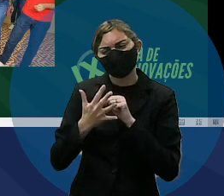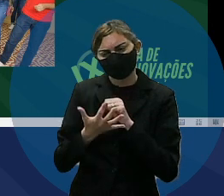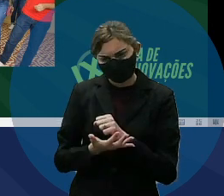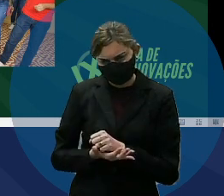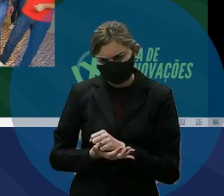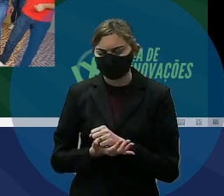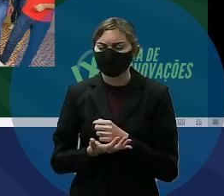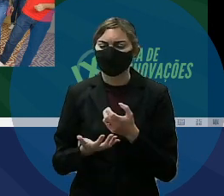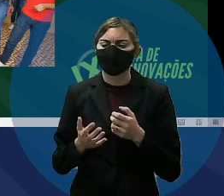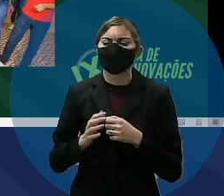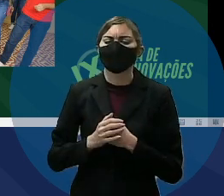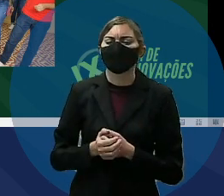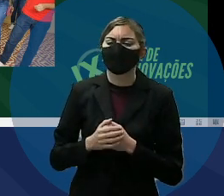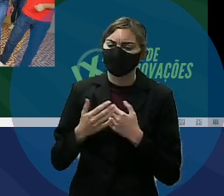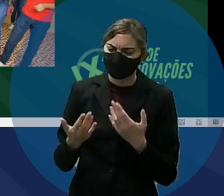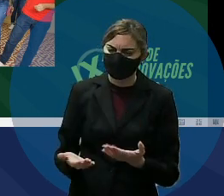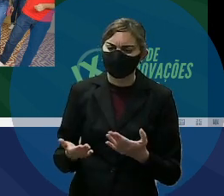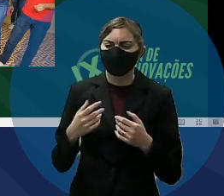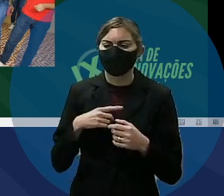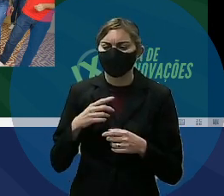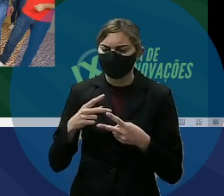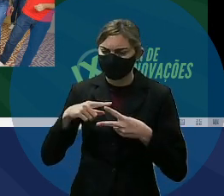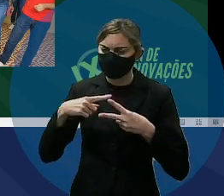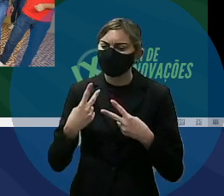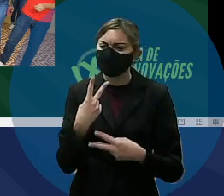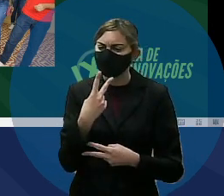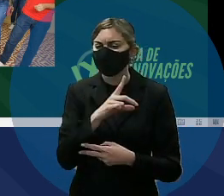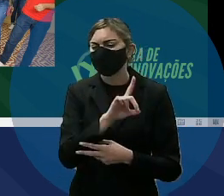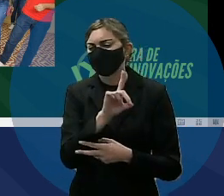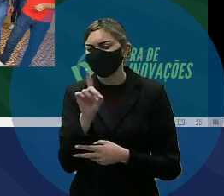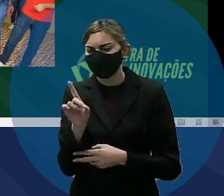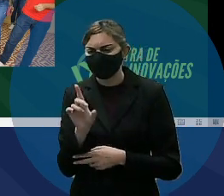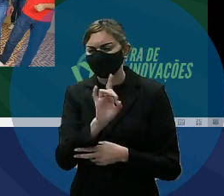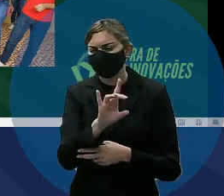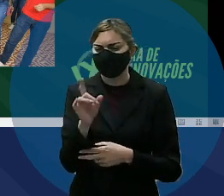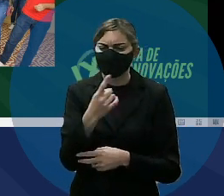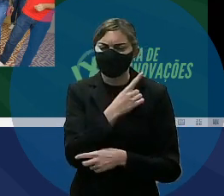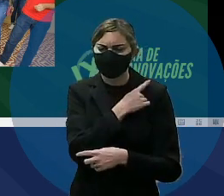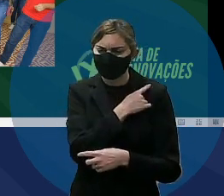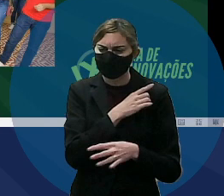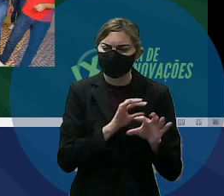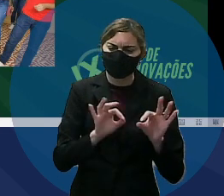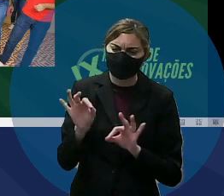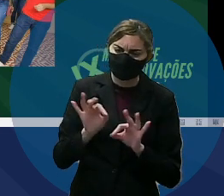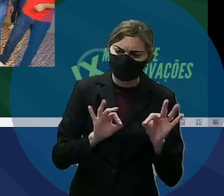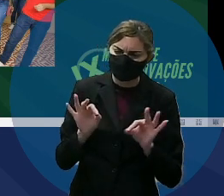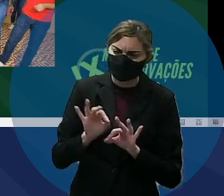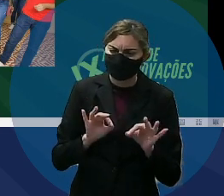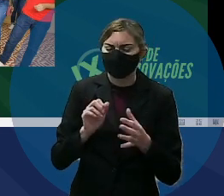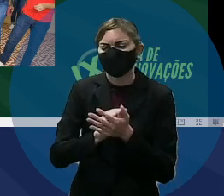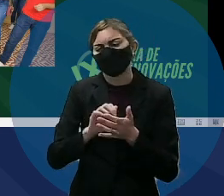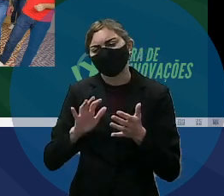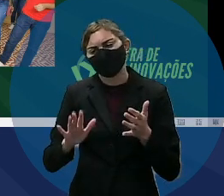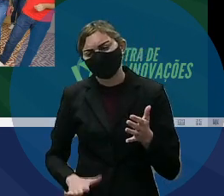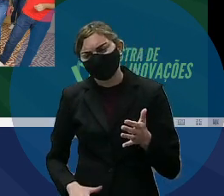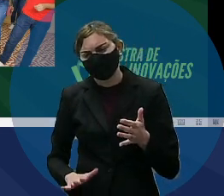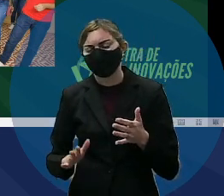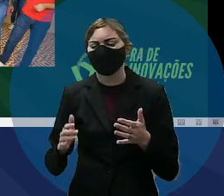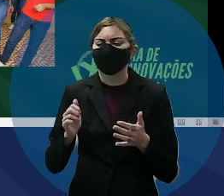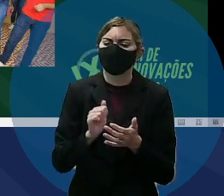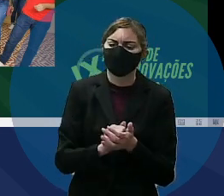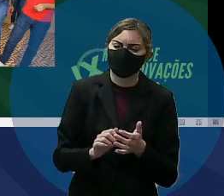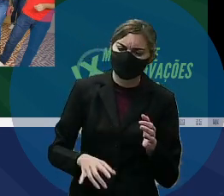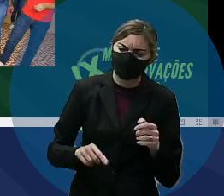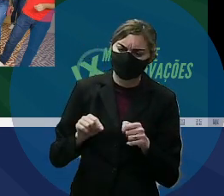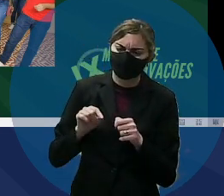Covid. Então, aconteceu em 2 dias. Então, cada primeiro ano se organizou com as suas tarefas, as tarefas que eles